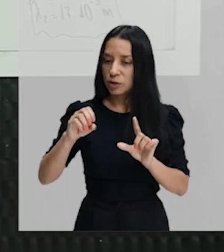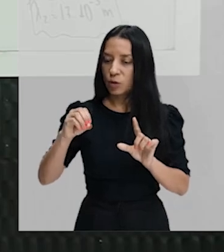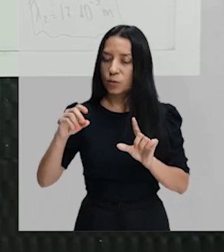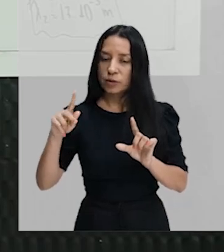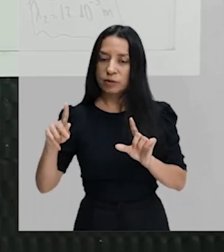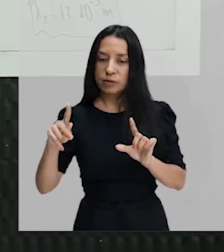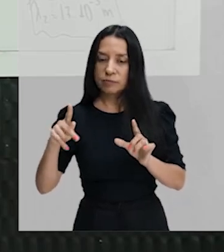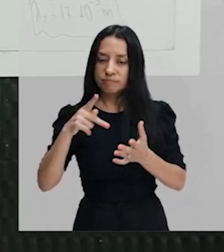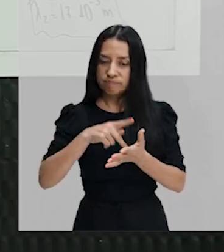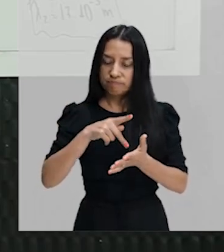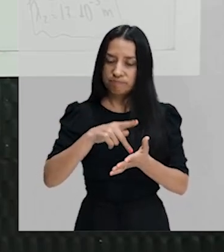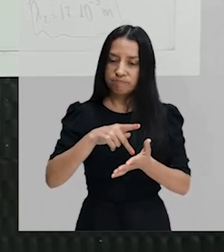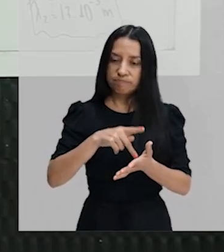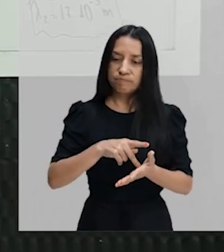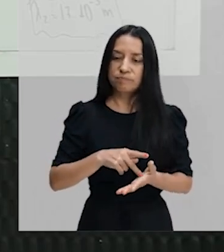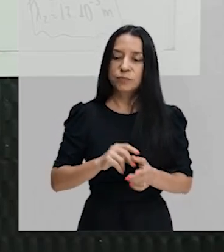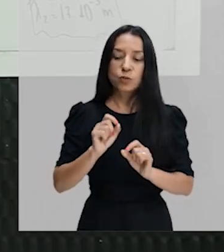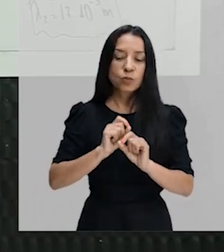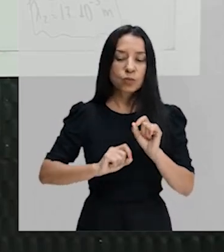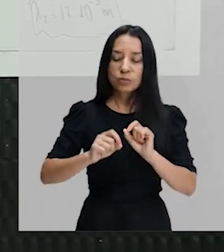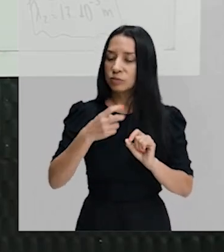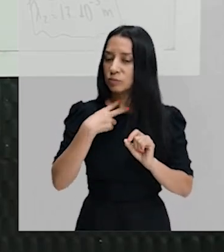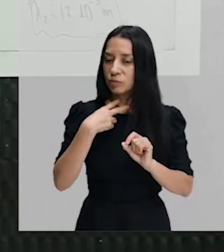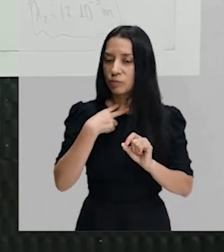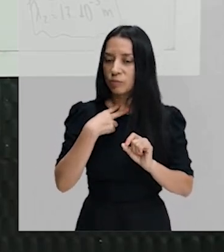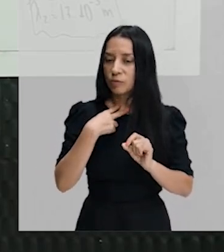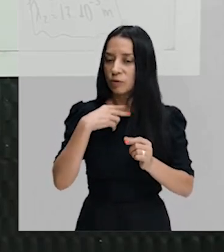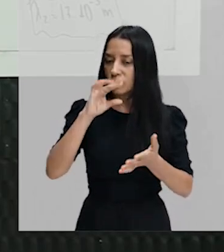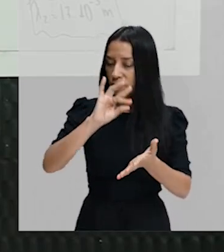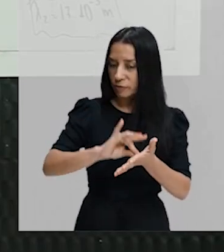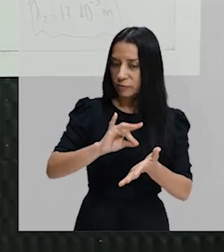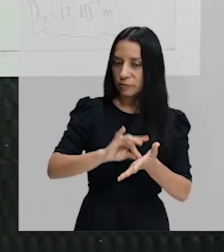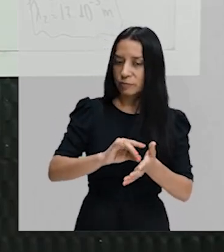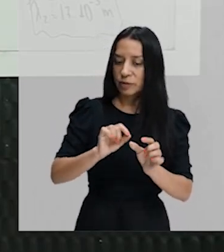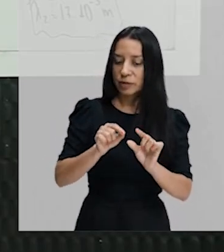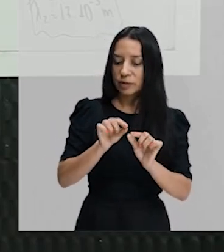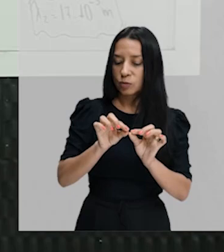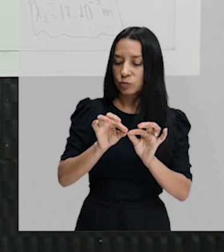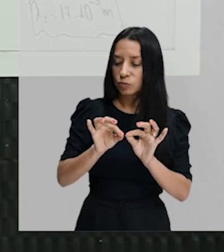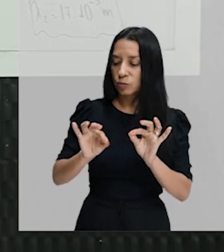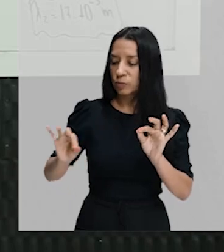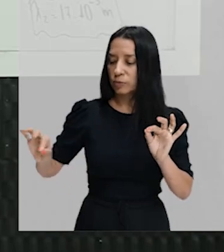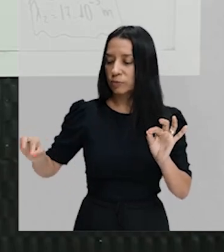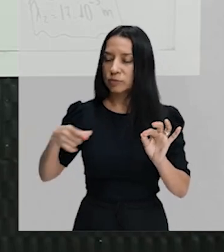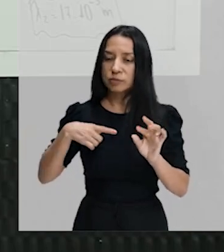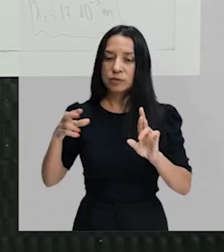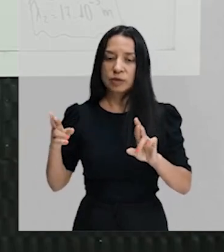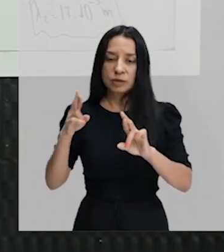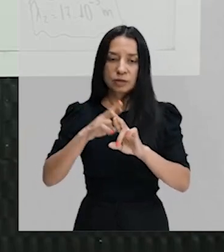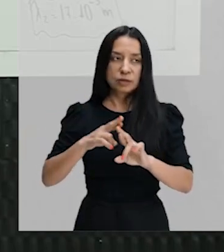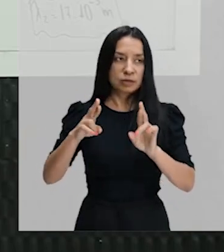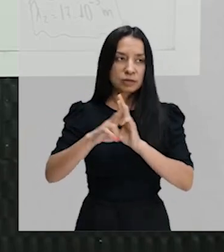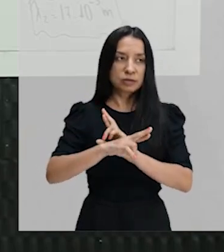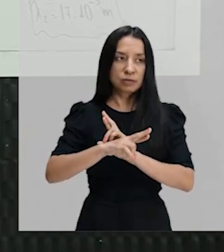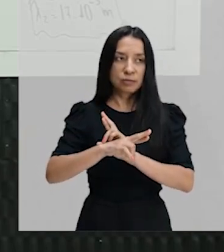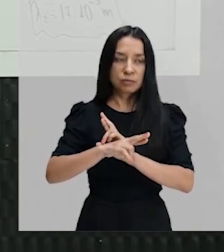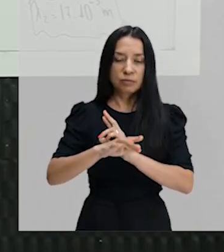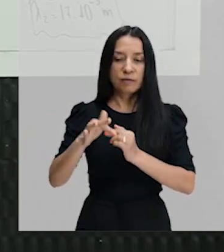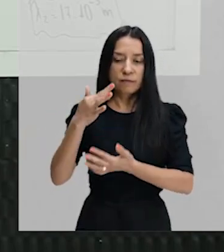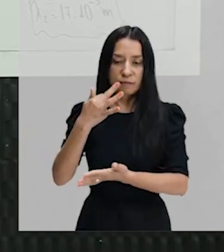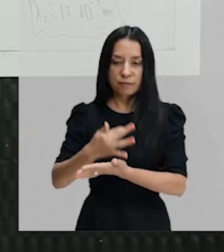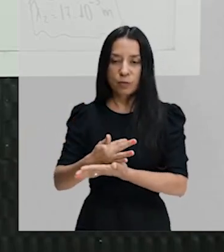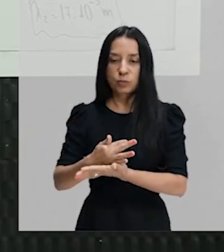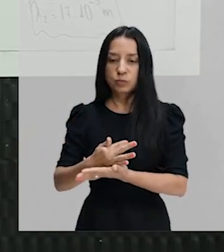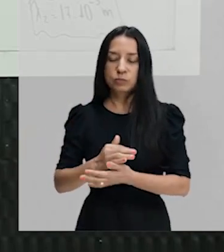verdade o que eu não posso afirmar é que os comprimentos de ondas tem essa relação isso aqui é falso